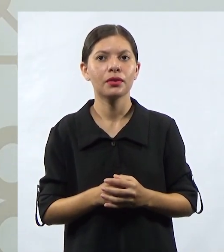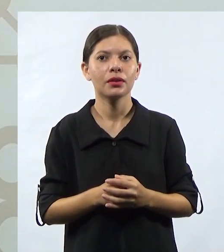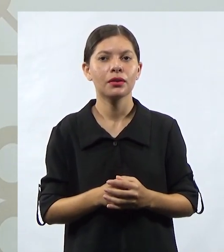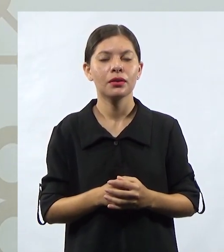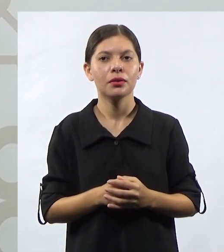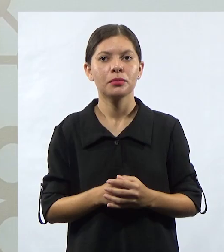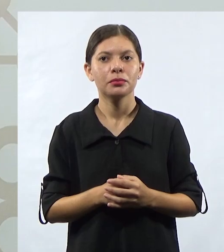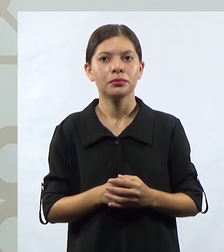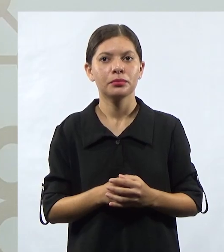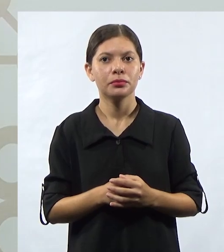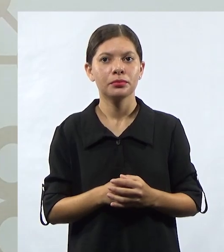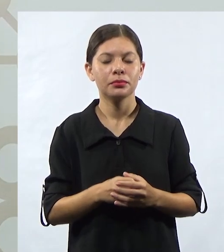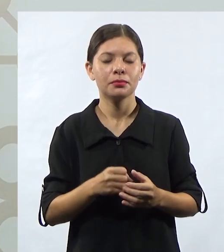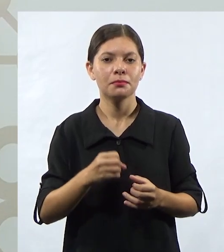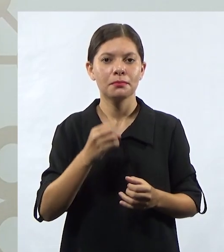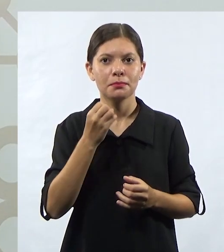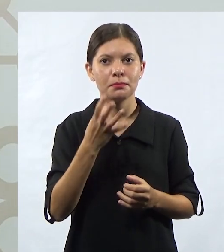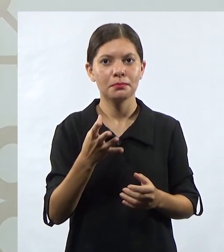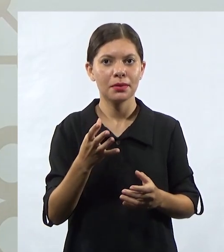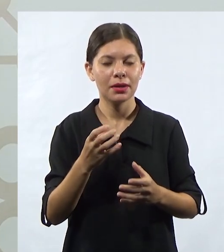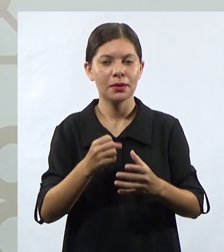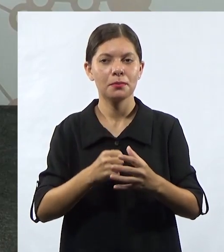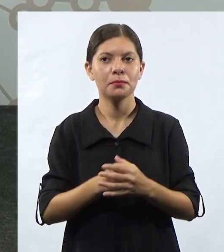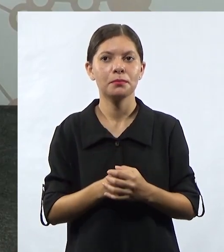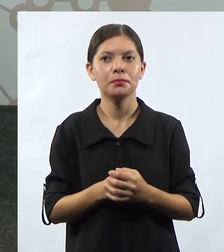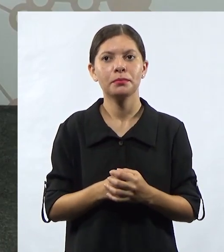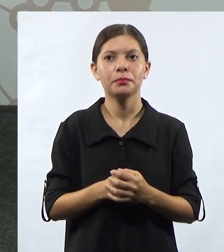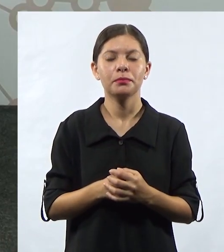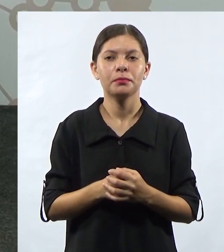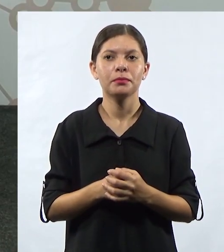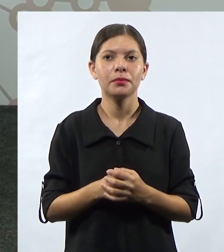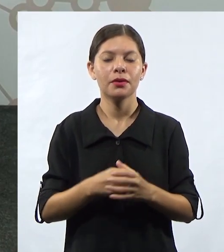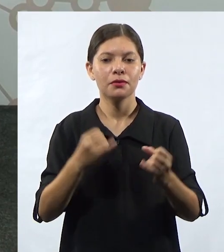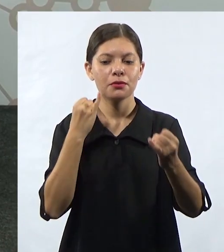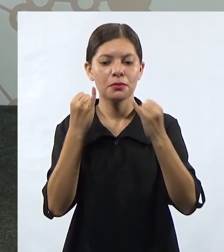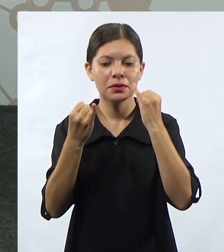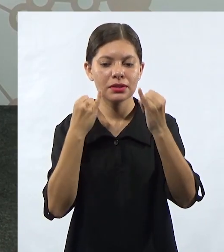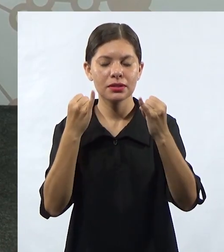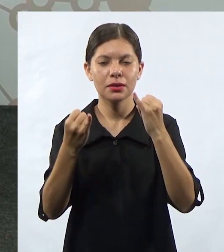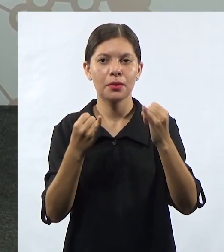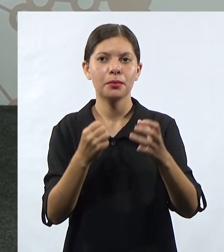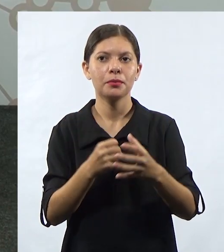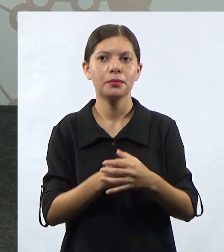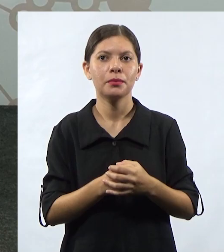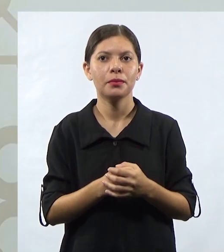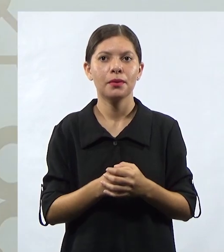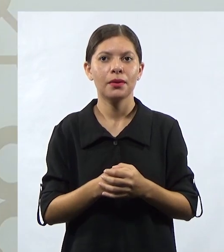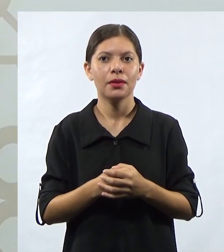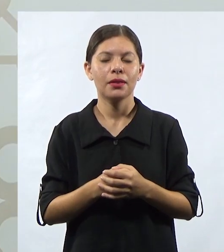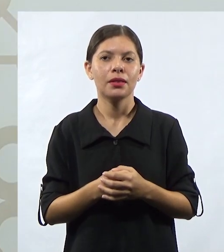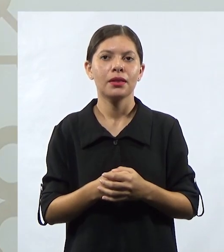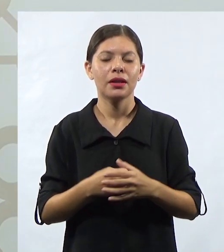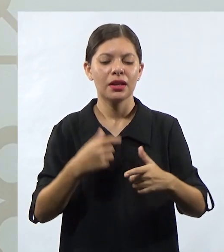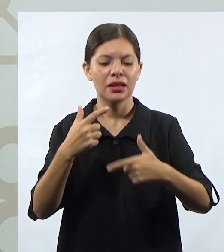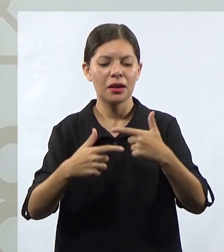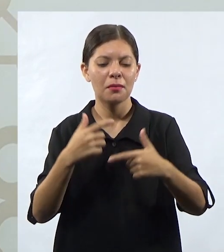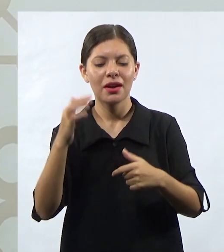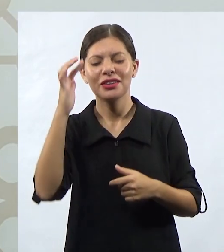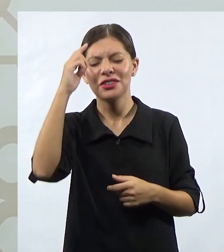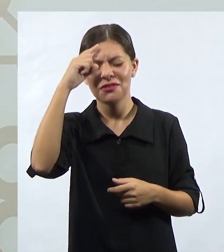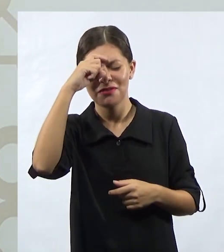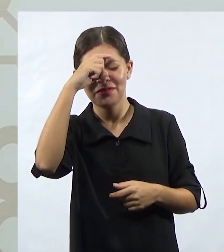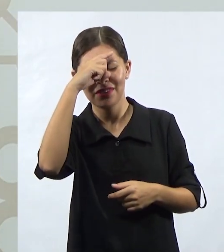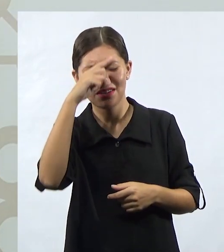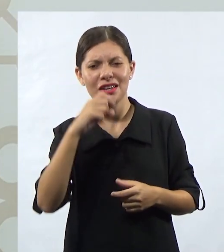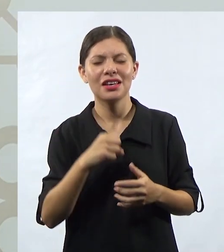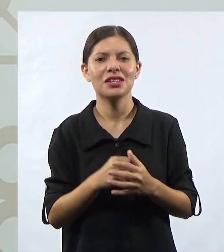bem condensada, a informação é condensada. Então, a ideia é isso. Ela dá mais trabalho para fazer, porque você